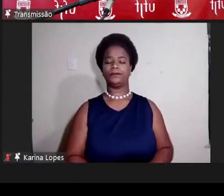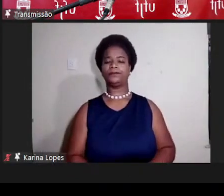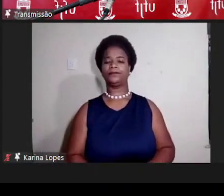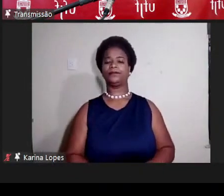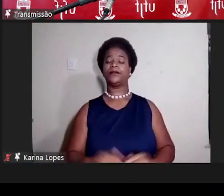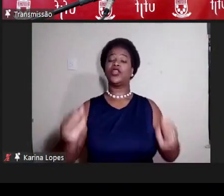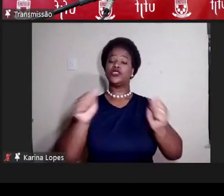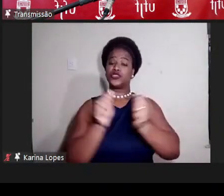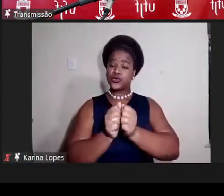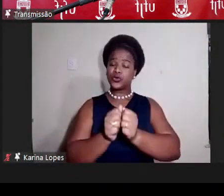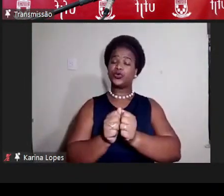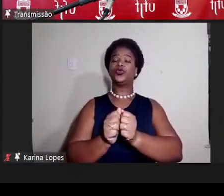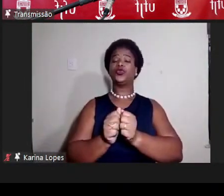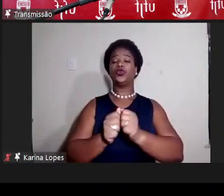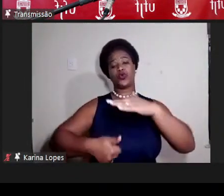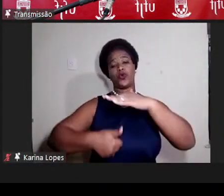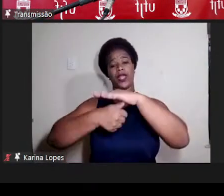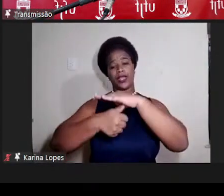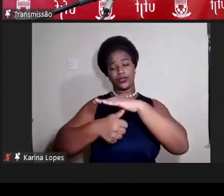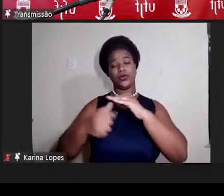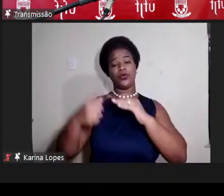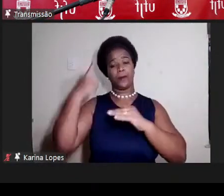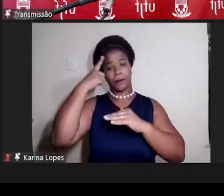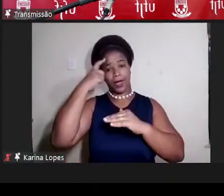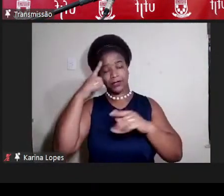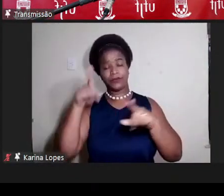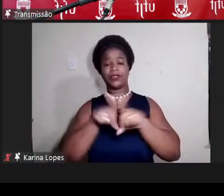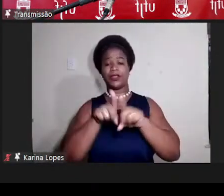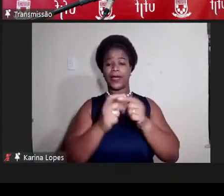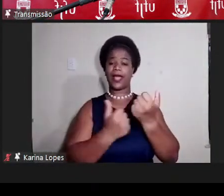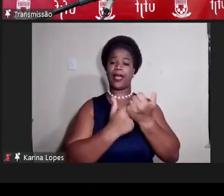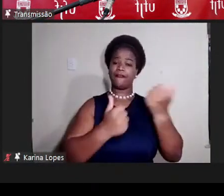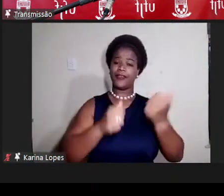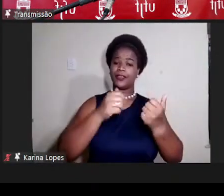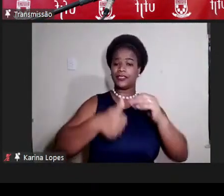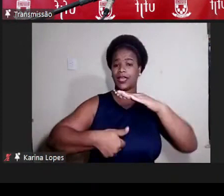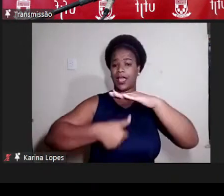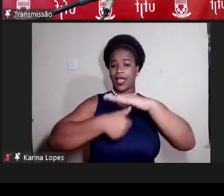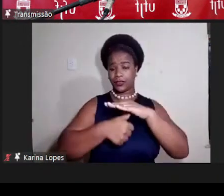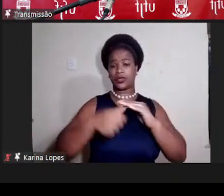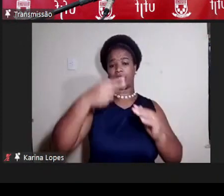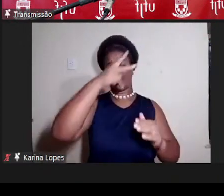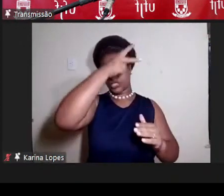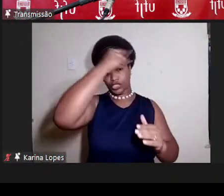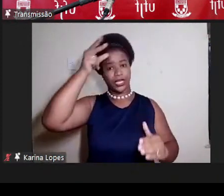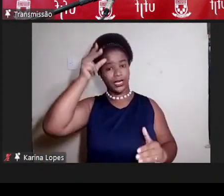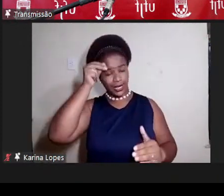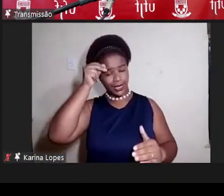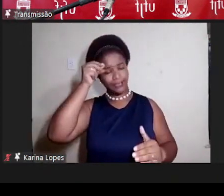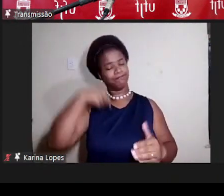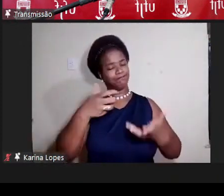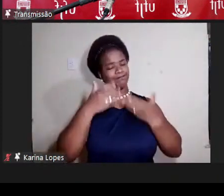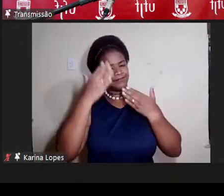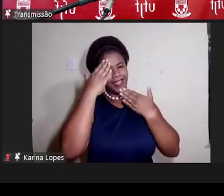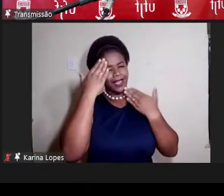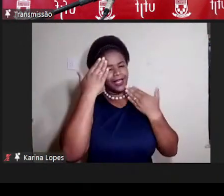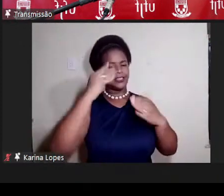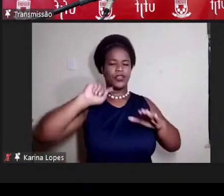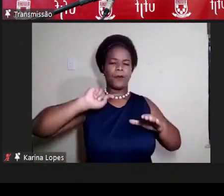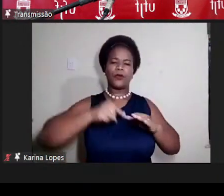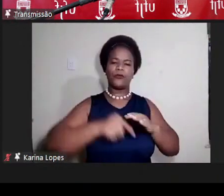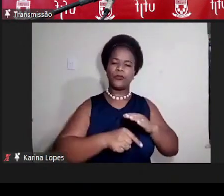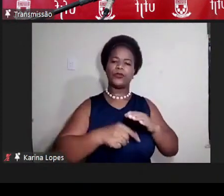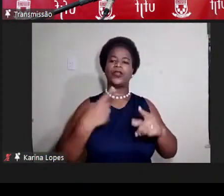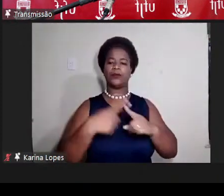Marcos e a vice-reitora Gilson. A minha gratidão profunda por confiar